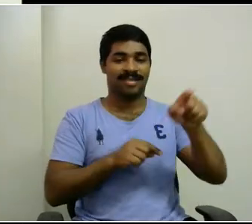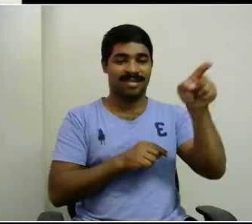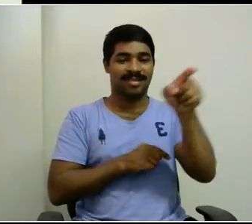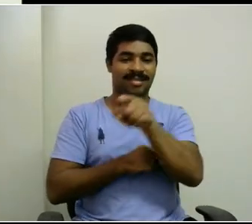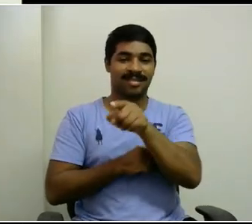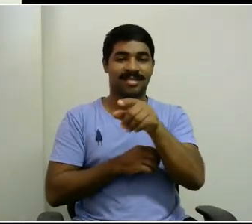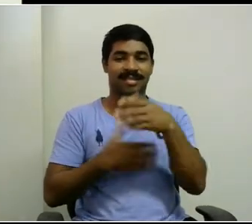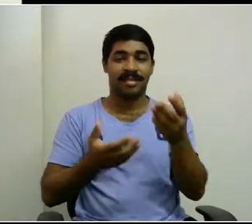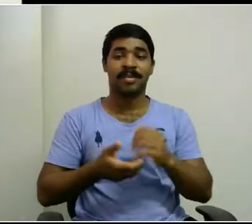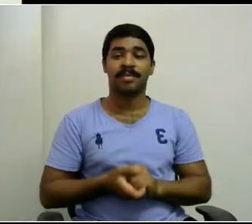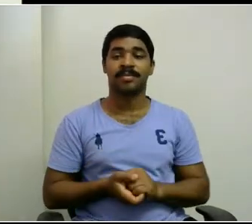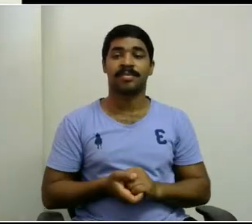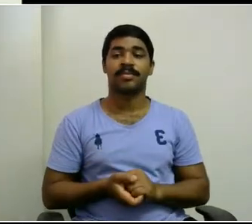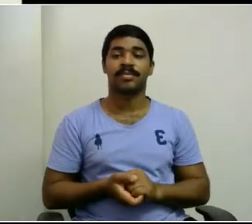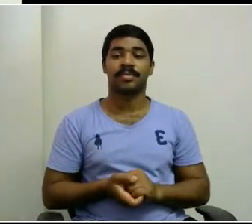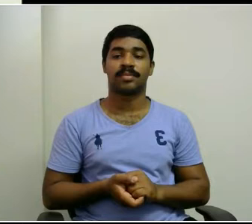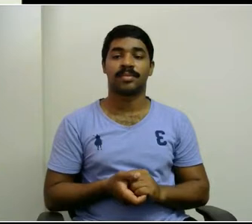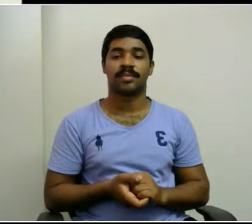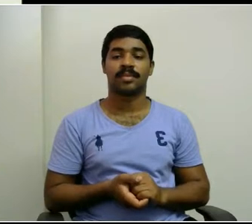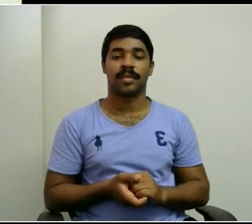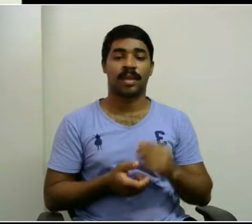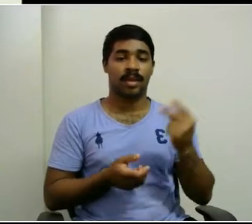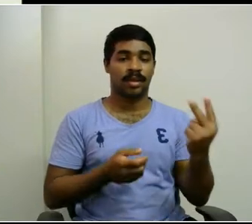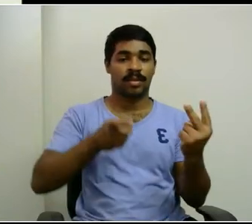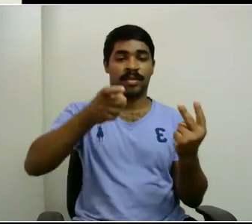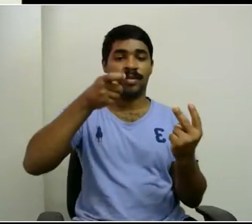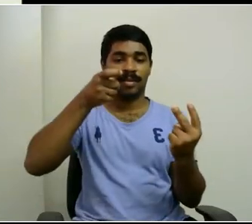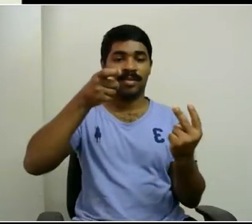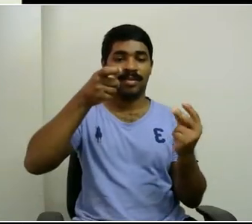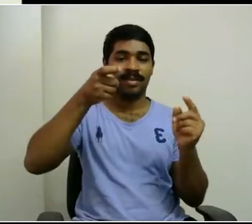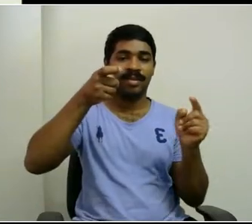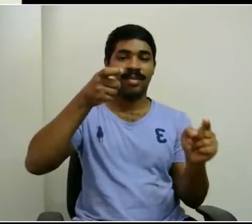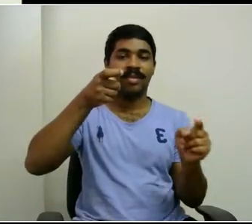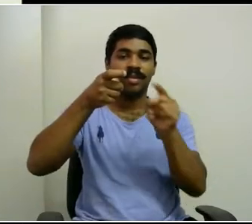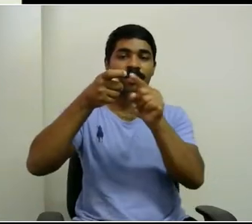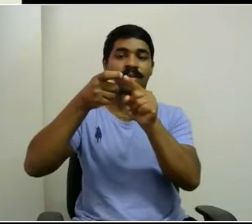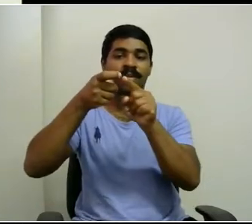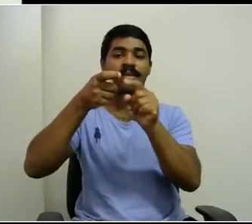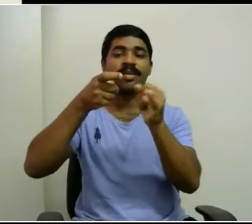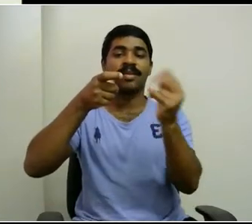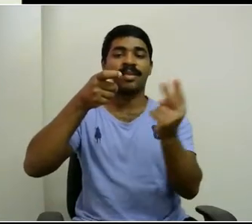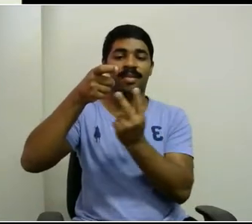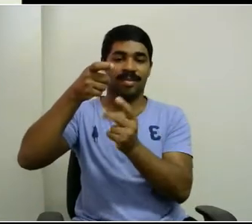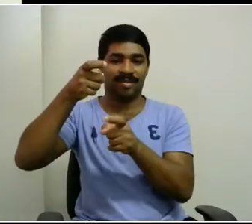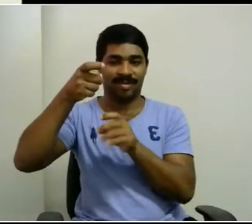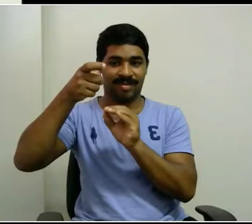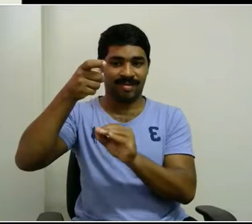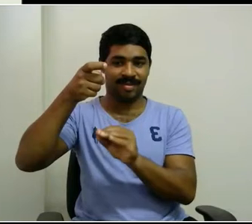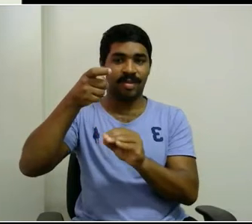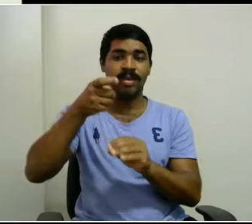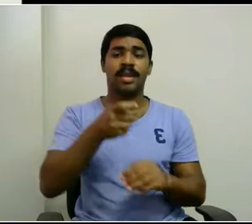Tá? Então, aqui ficaria, ó, 2x, né? Agora eu passo isso aqui, ó, tá?